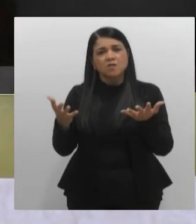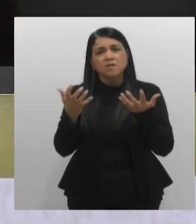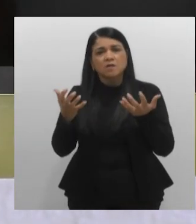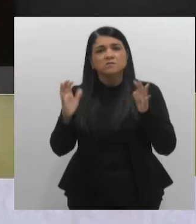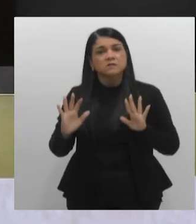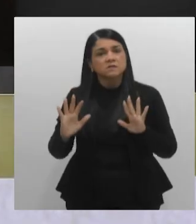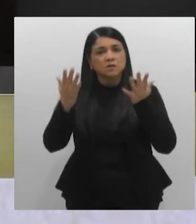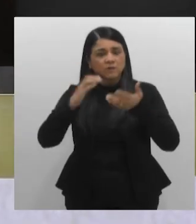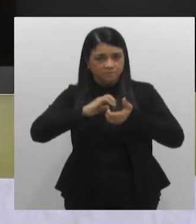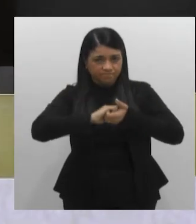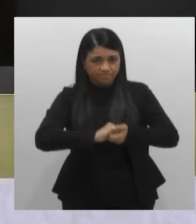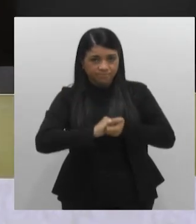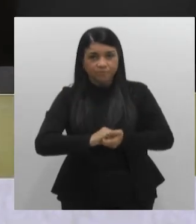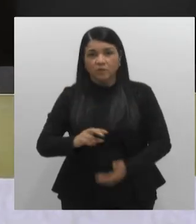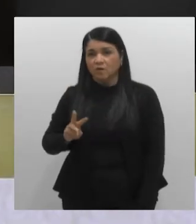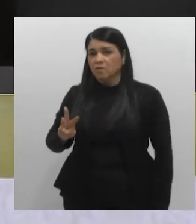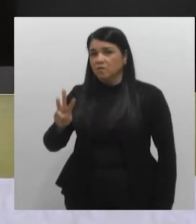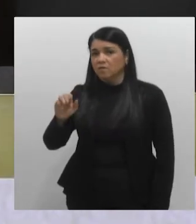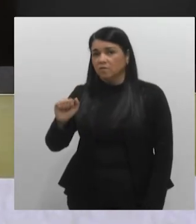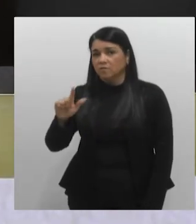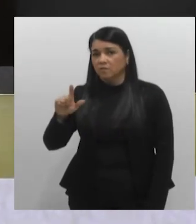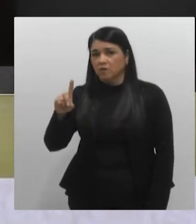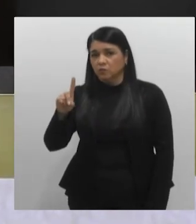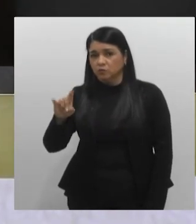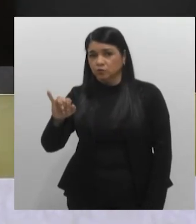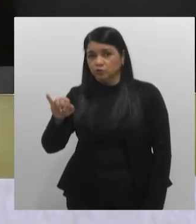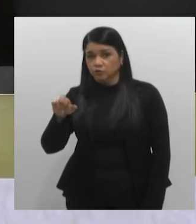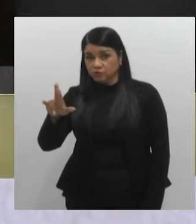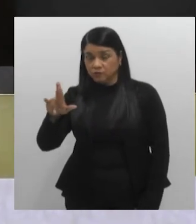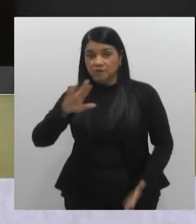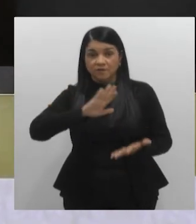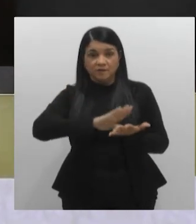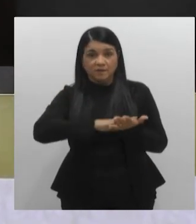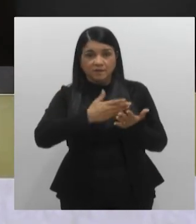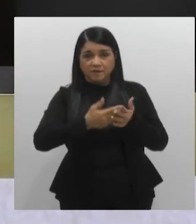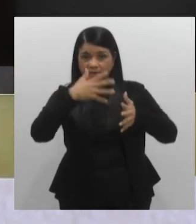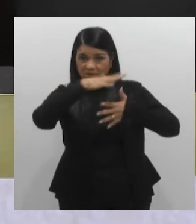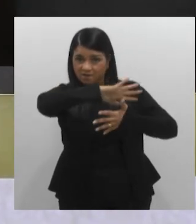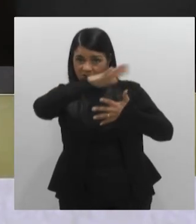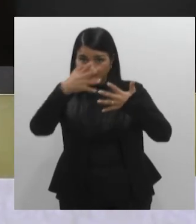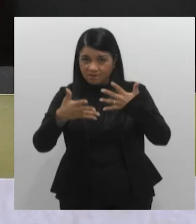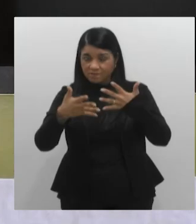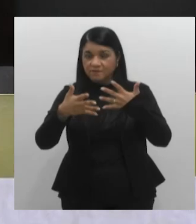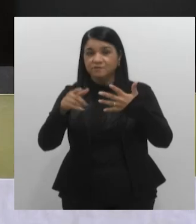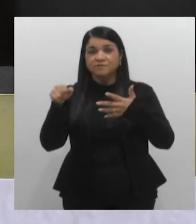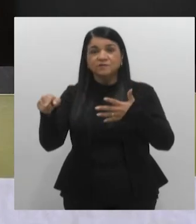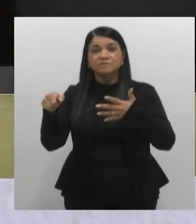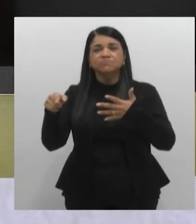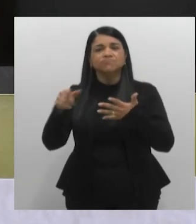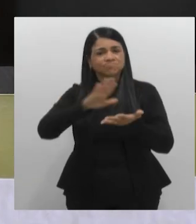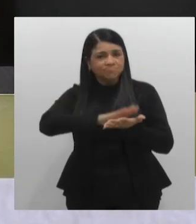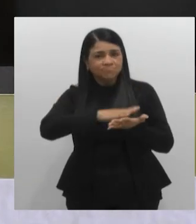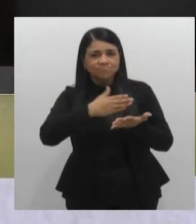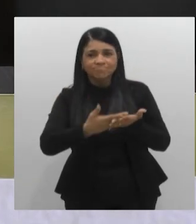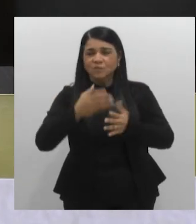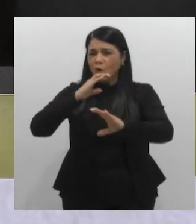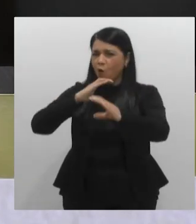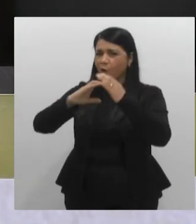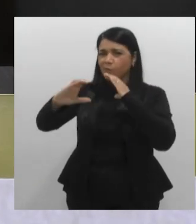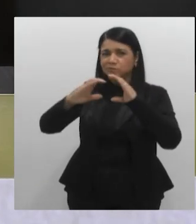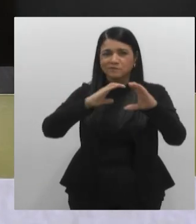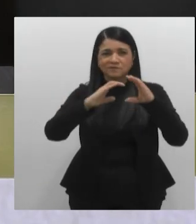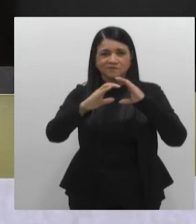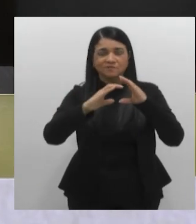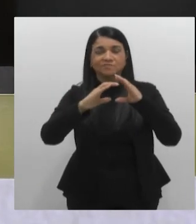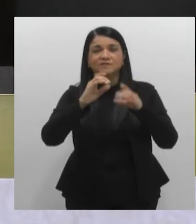vendo aqui, ó, o Valdir de Paula, que é o nosso intérprete de Libras, também podendo fazer toda esta comunicação também